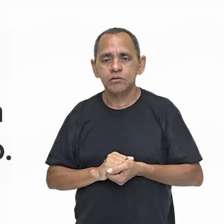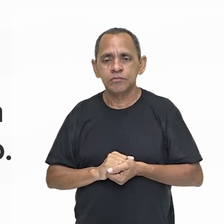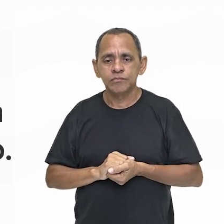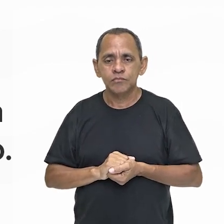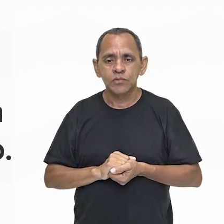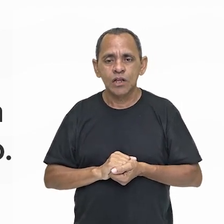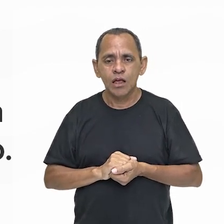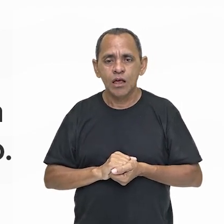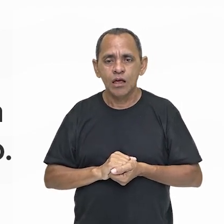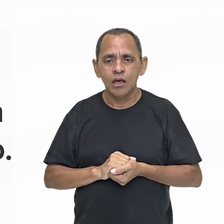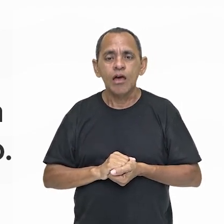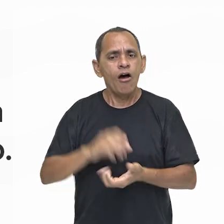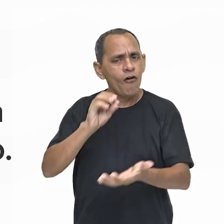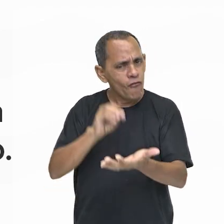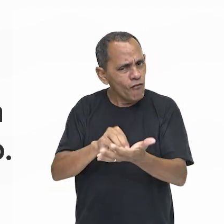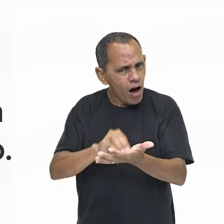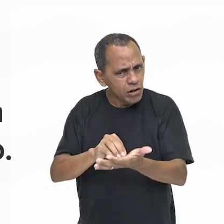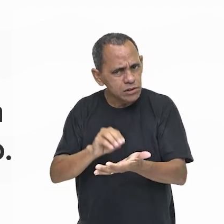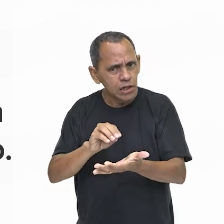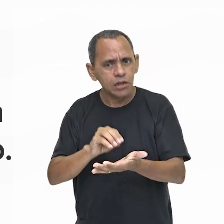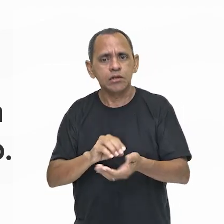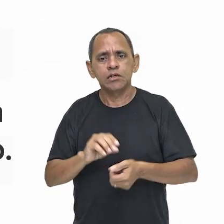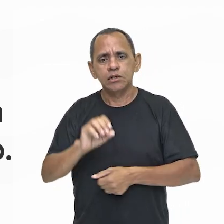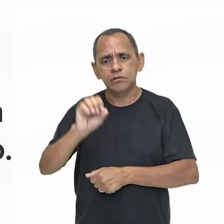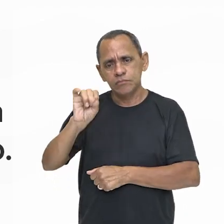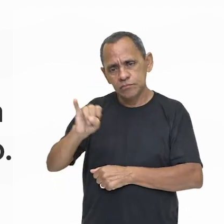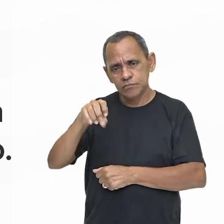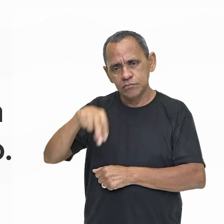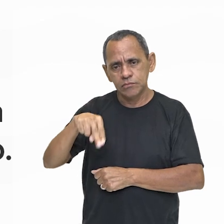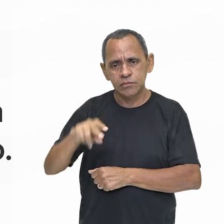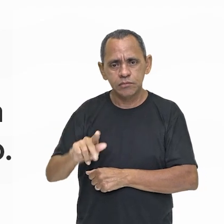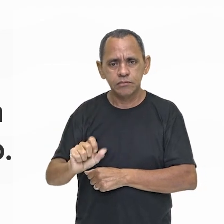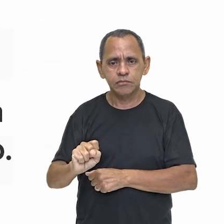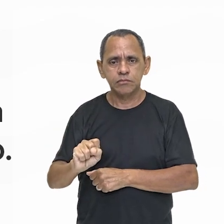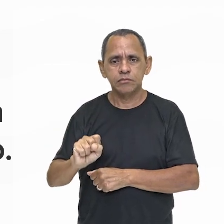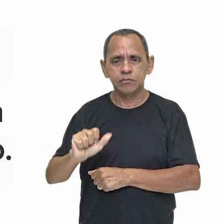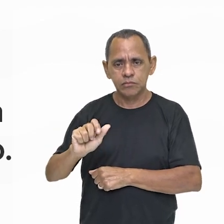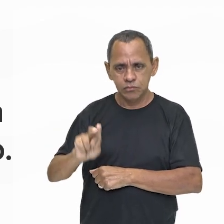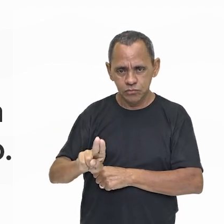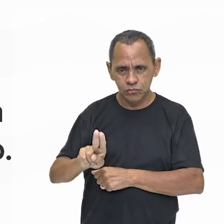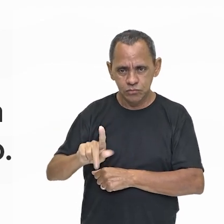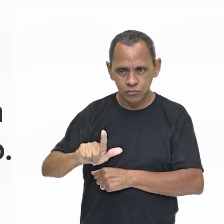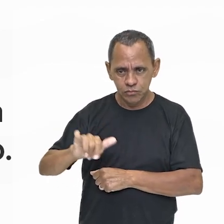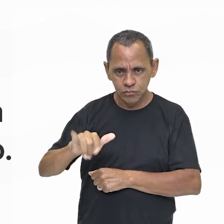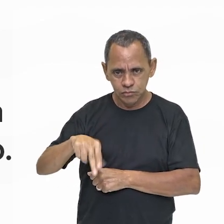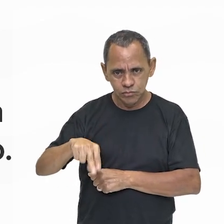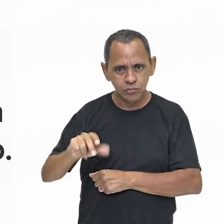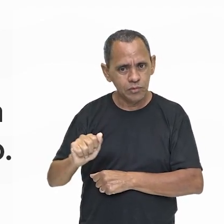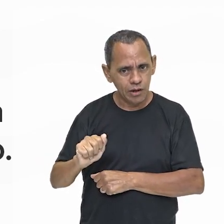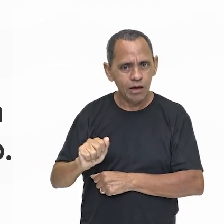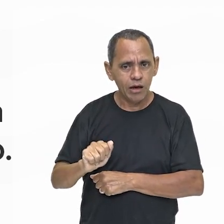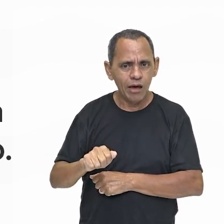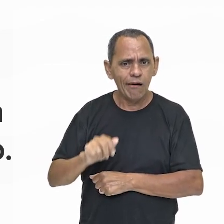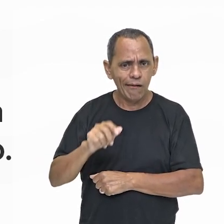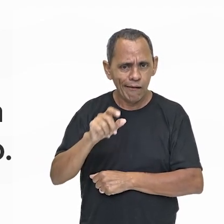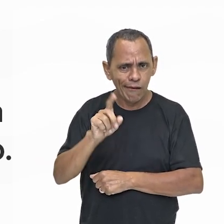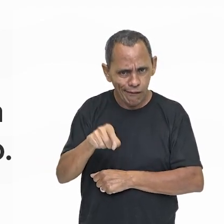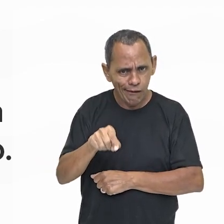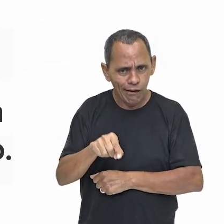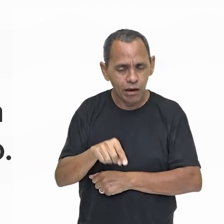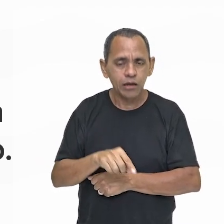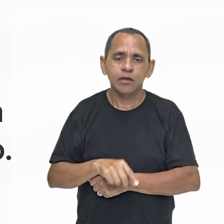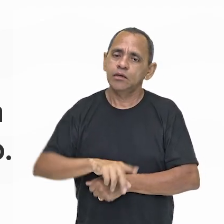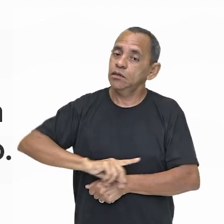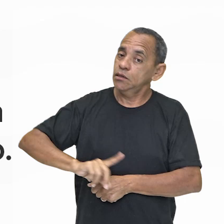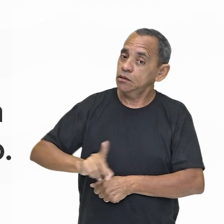também a ineficiência dela, certo? E isso é causado devido a